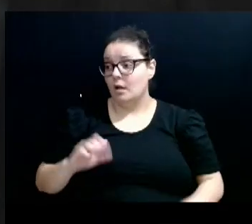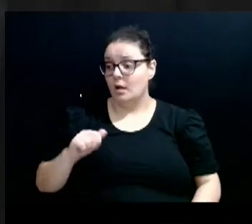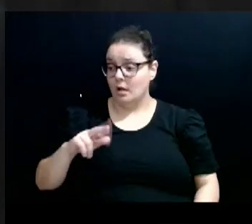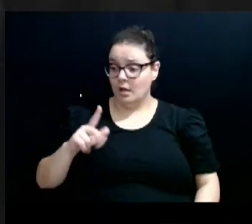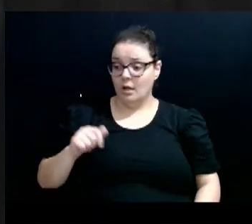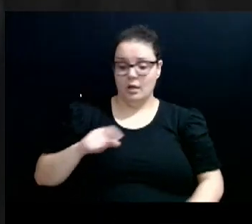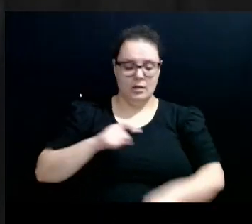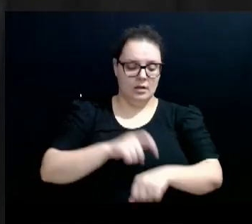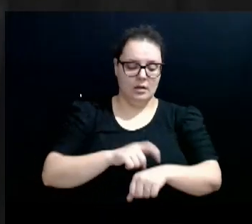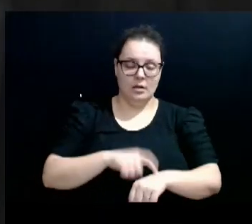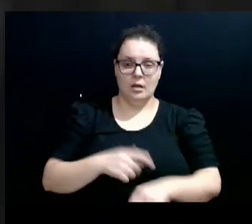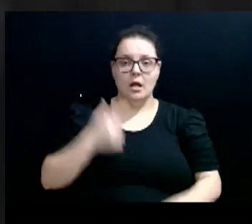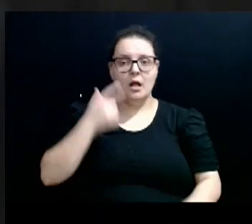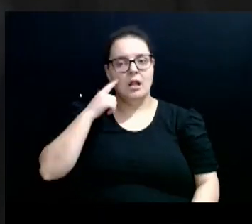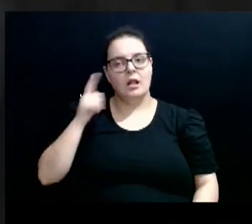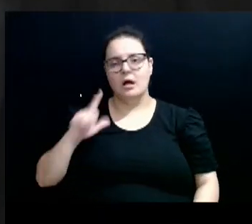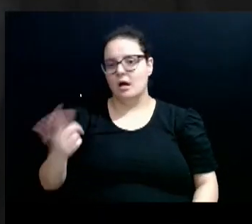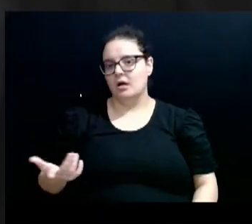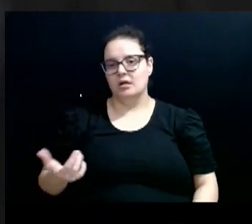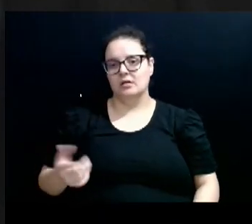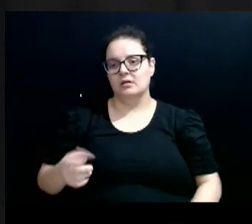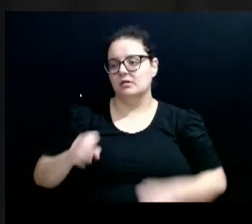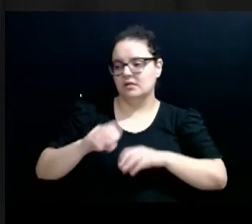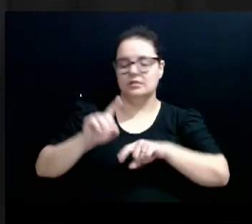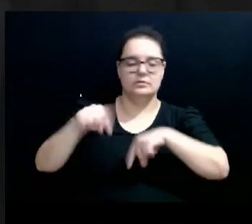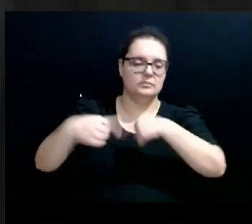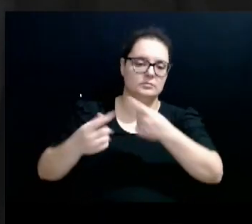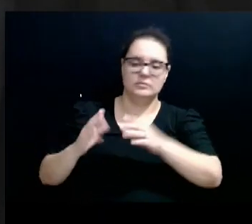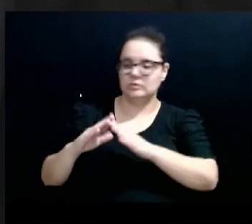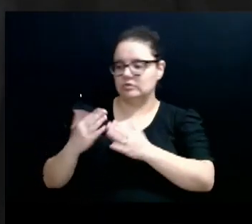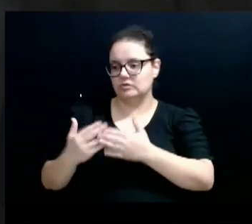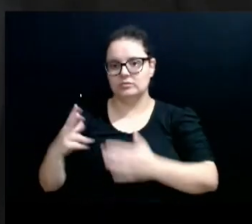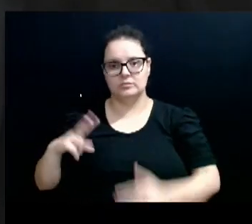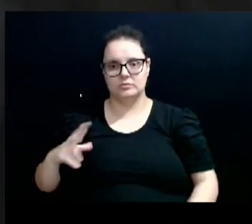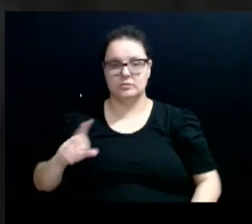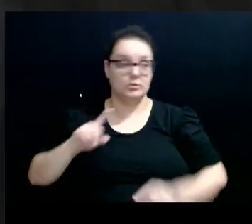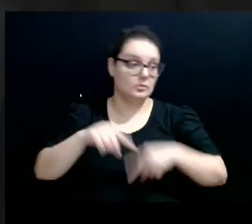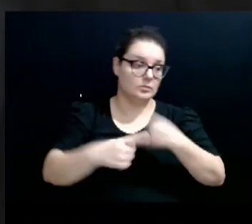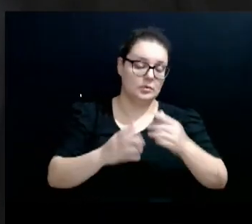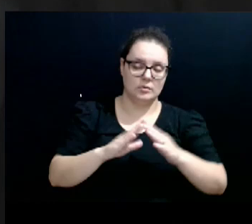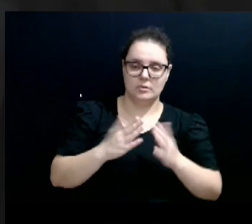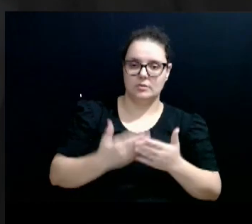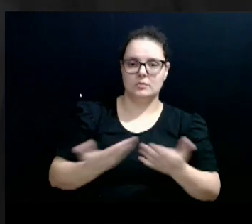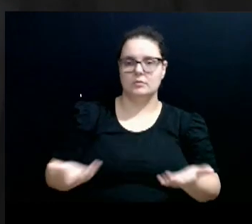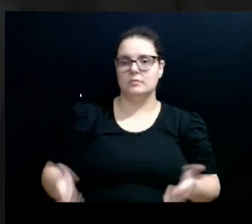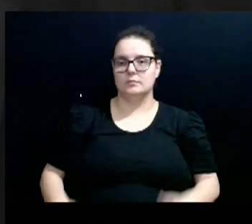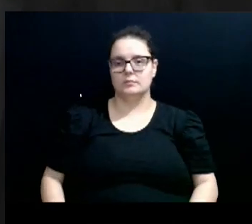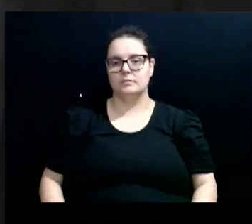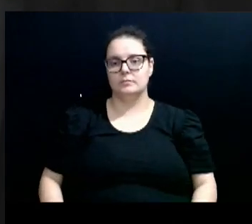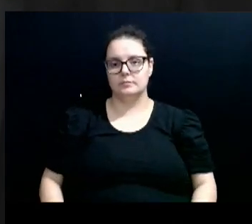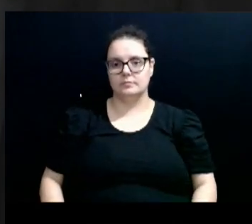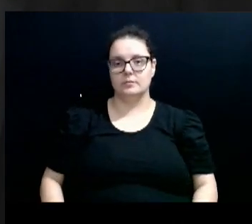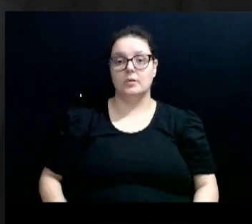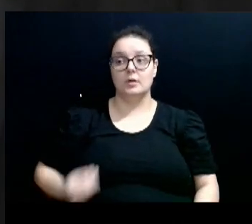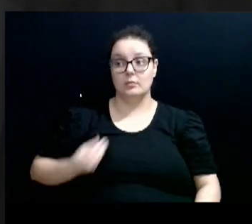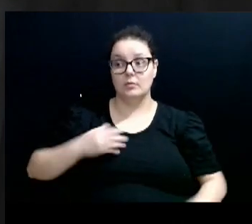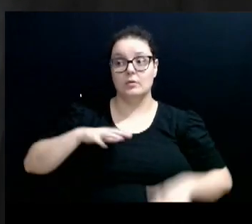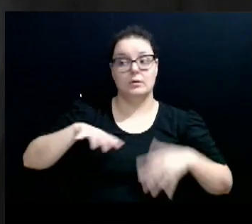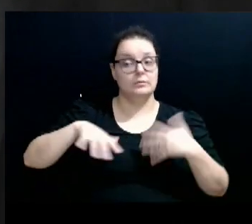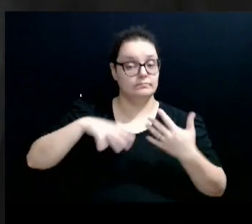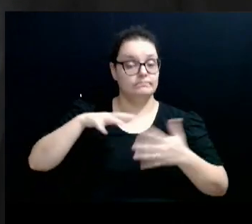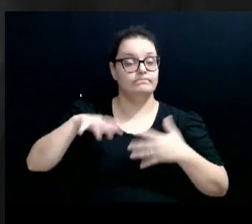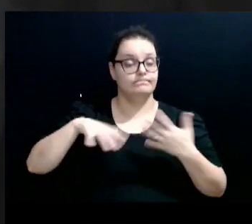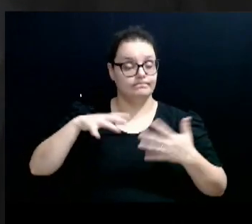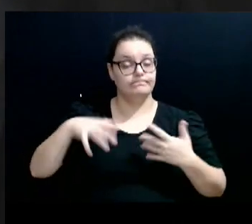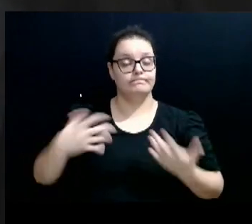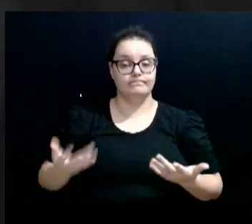claro que você vai dar aula ou numa escola particular ou em uma outra escola. Então, era uma vida bastante corrida, mas eu